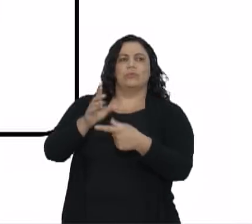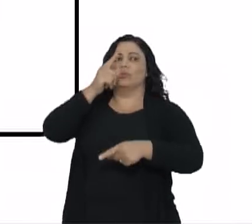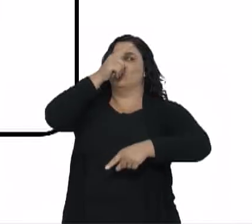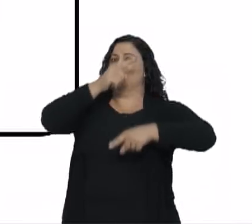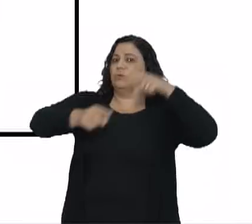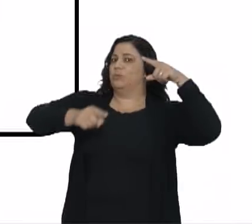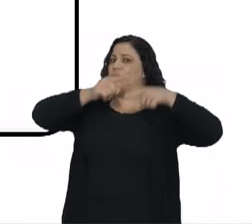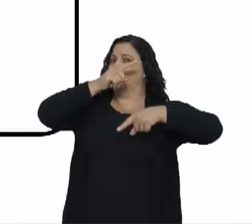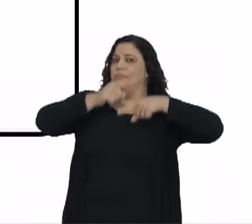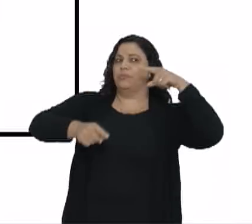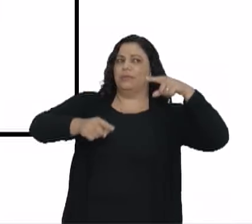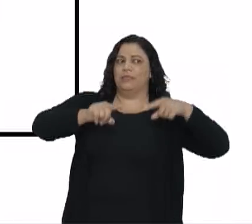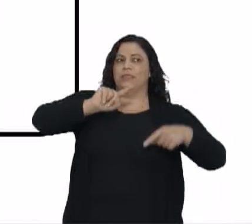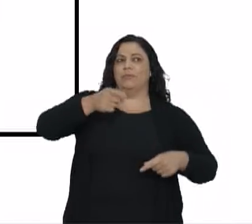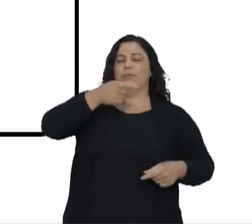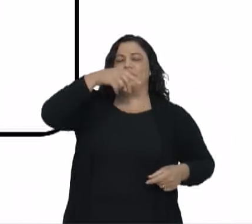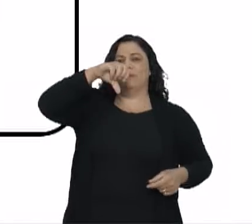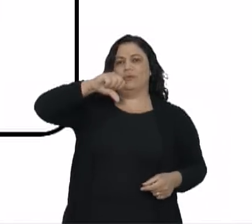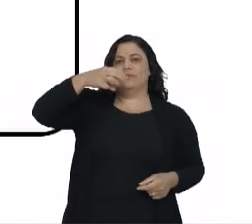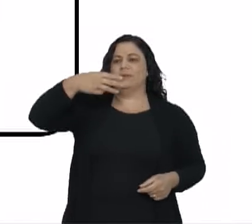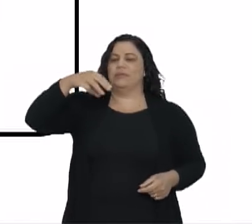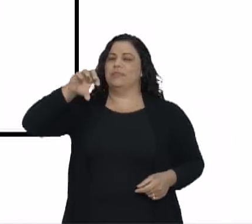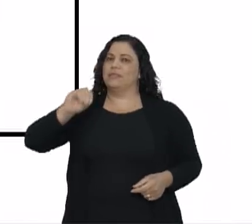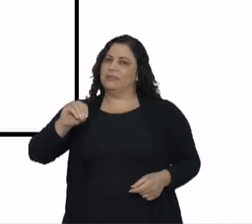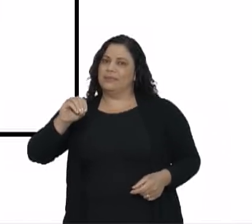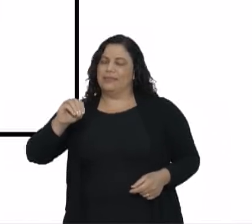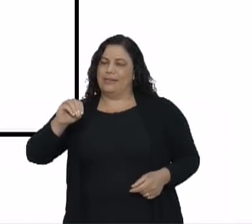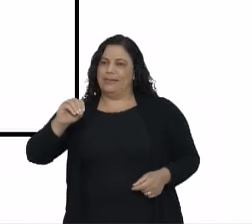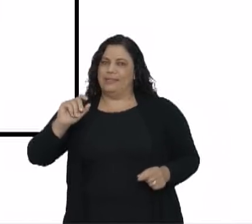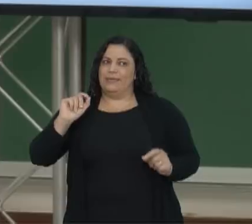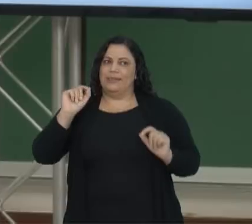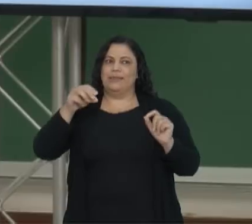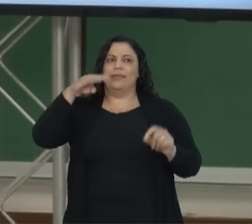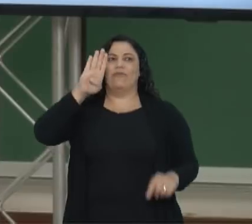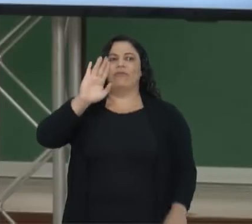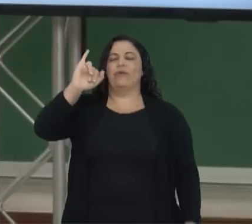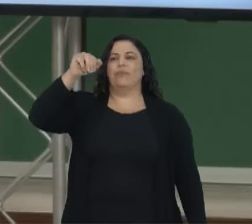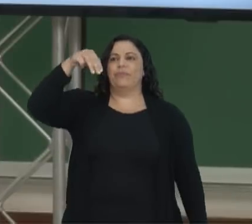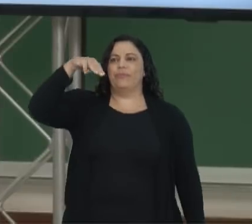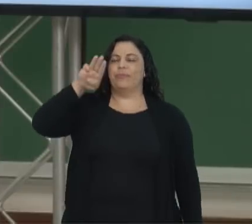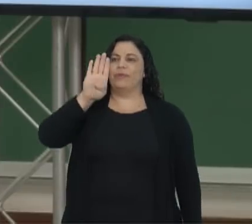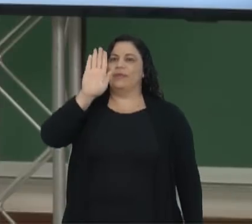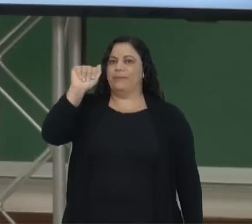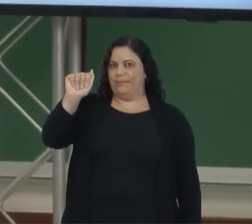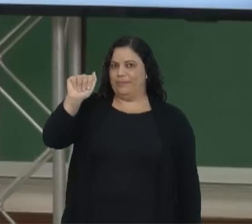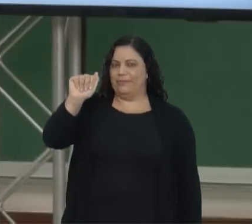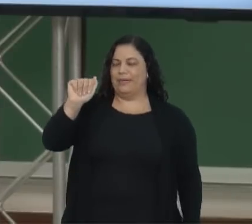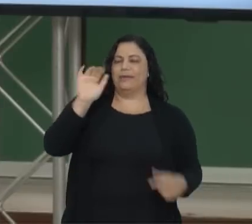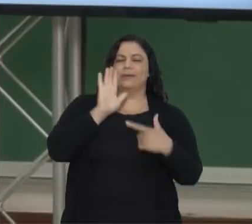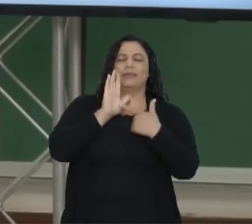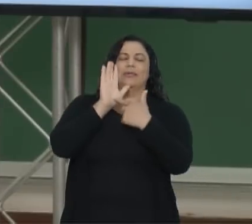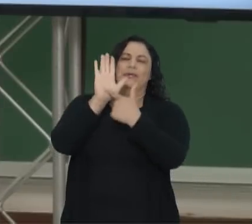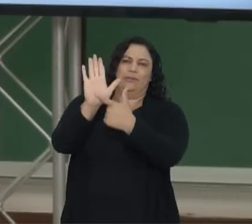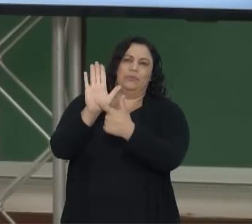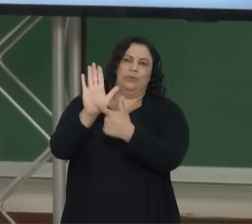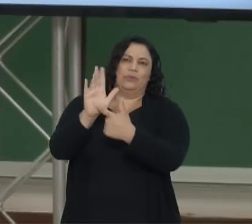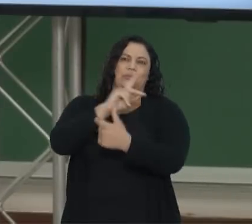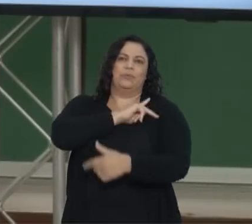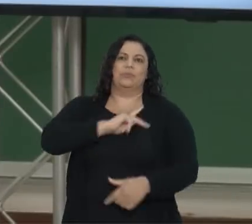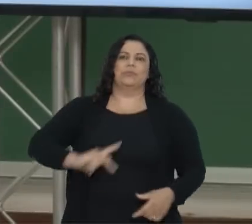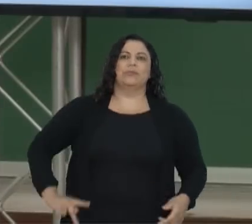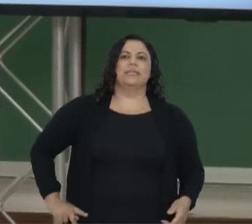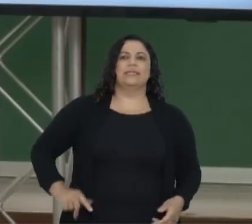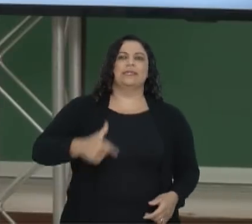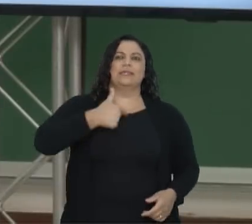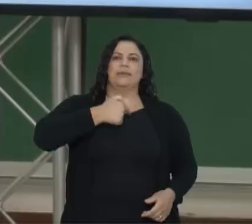de 1930 e foi o mestre Bimba que apresentou ela para o presidente da época, certo? Agora vamos pensar